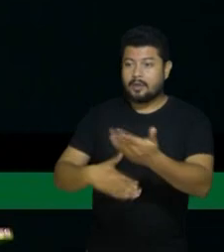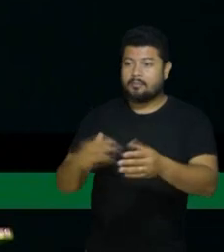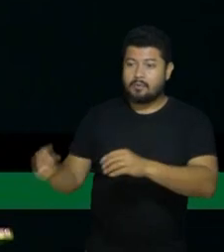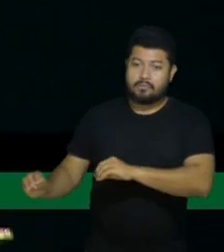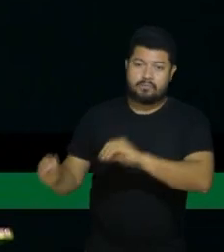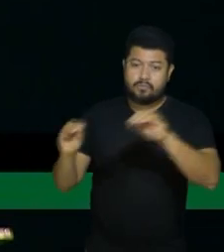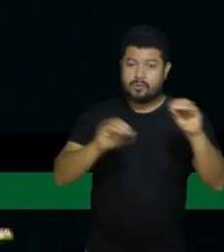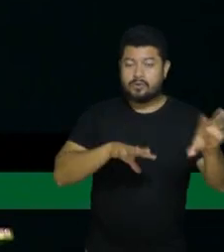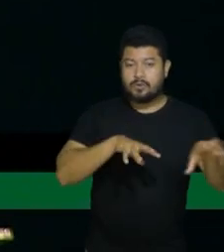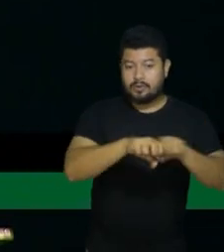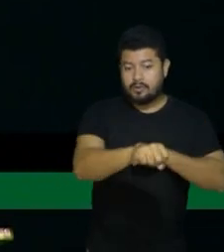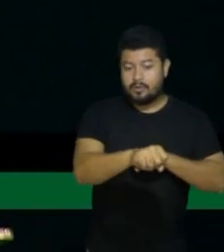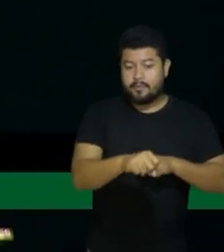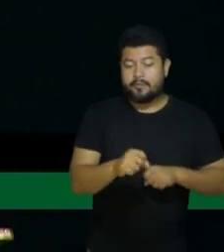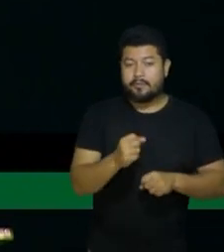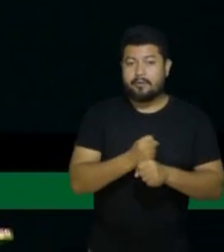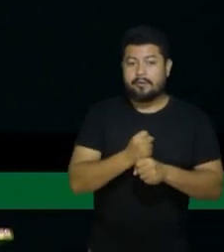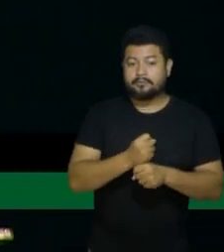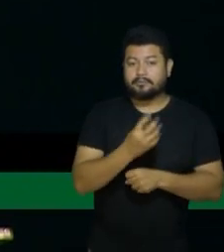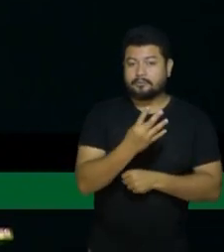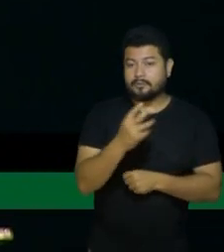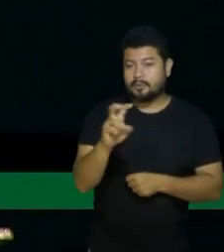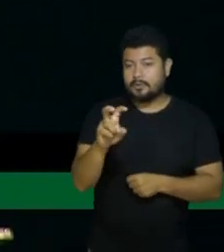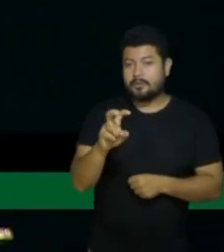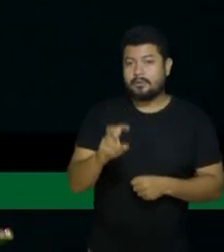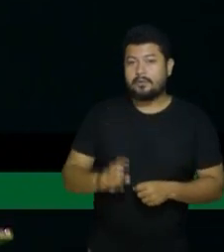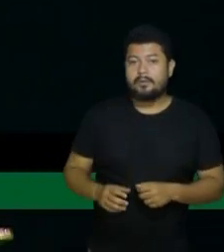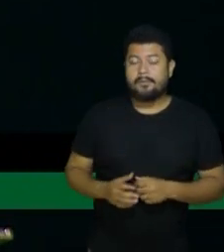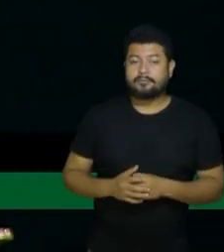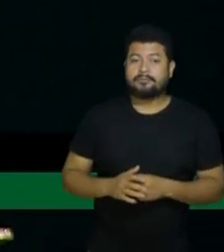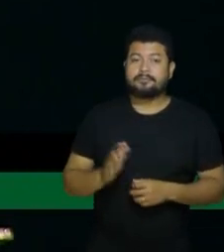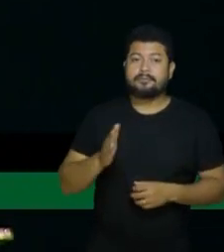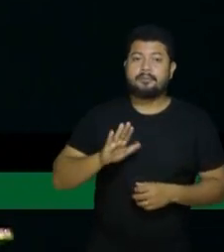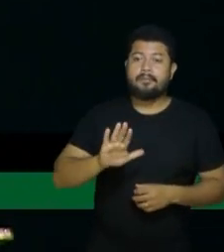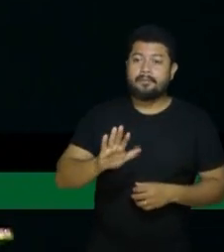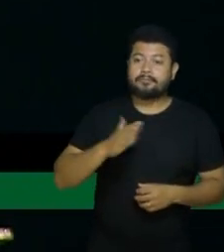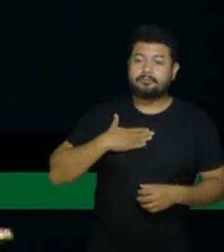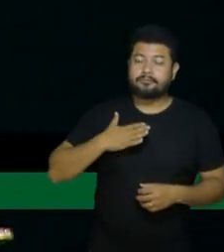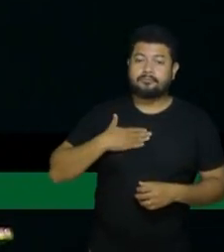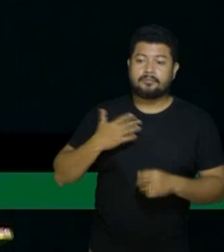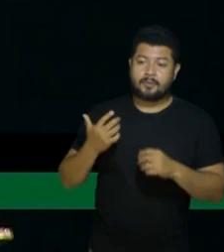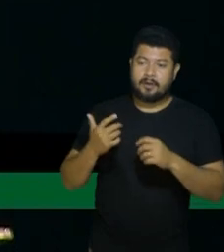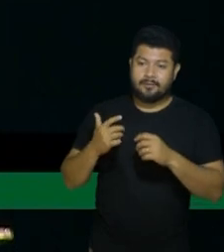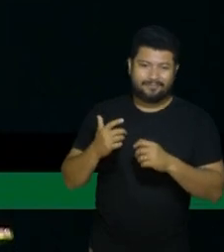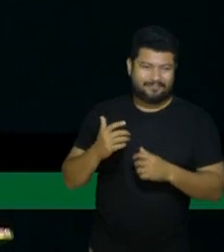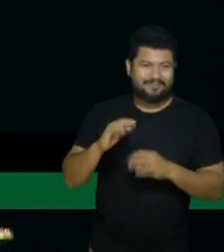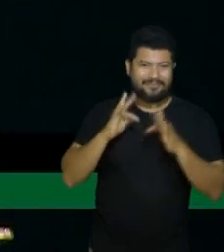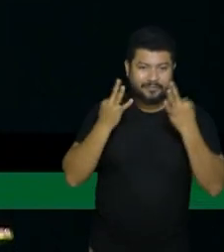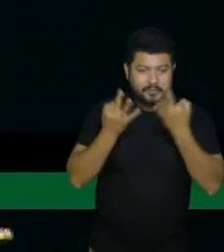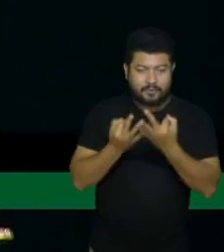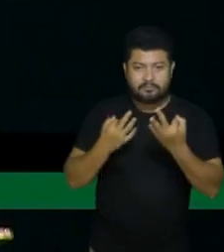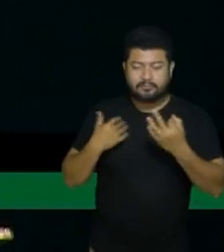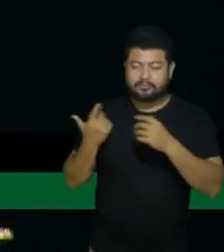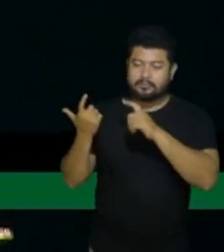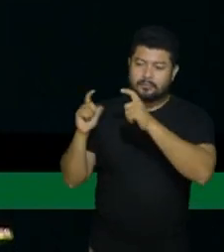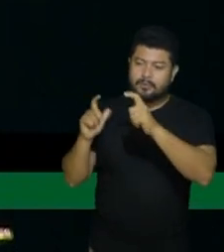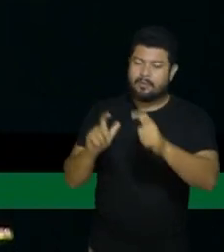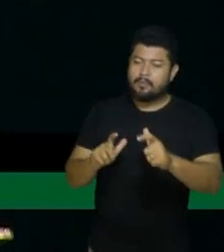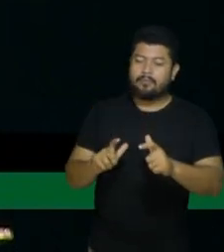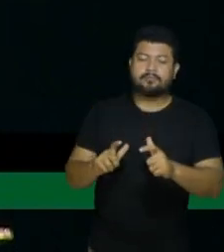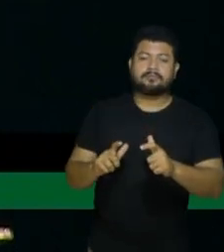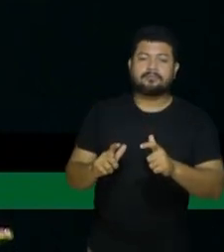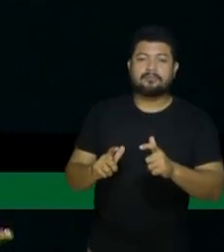sou formado 45 anos mas a minha família deixa um legado muito bacana que me toca o